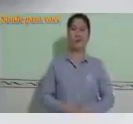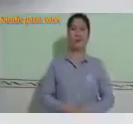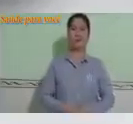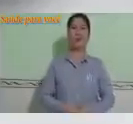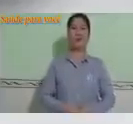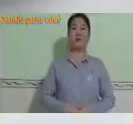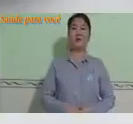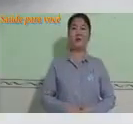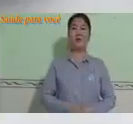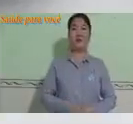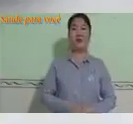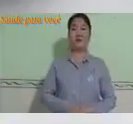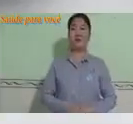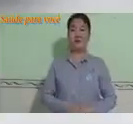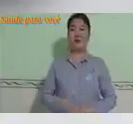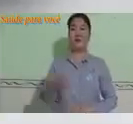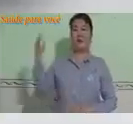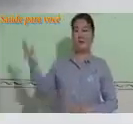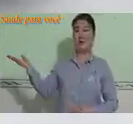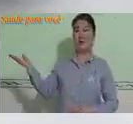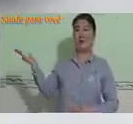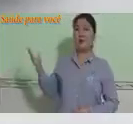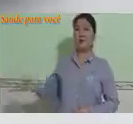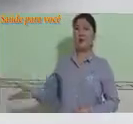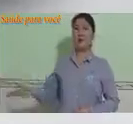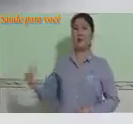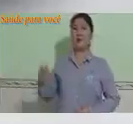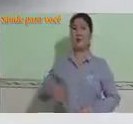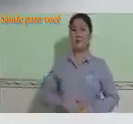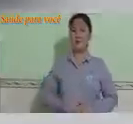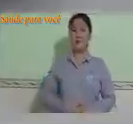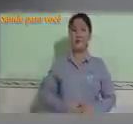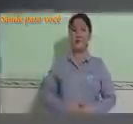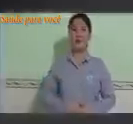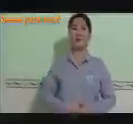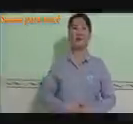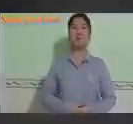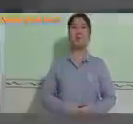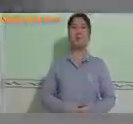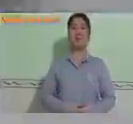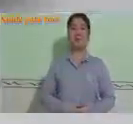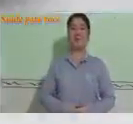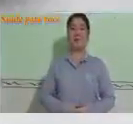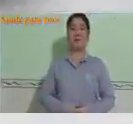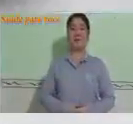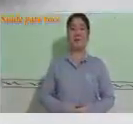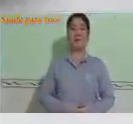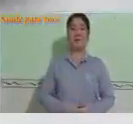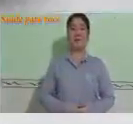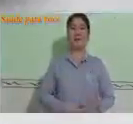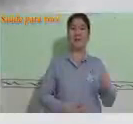amnésia.O que é fazer em caso de amnésia seletiva, ou melhor a fazer é tentar relaxar, pois assim é possível fazer com